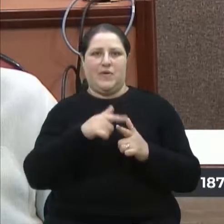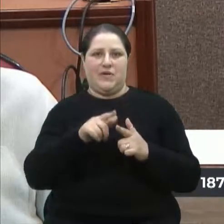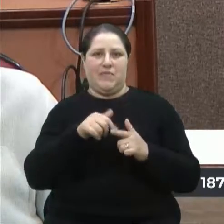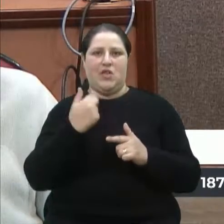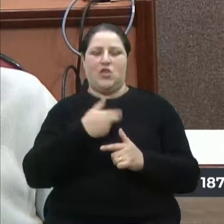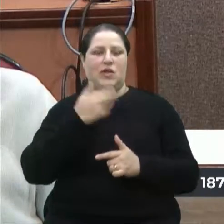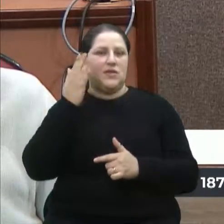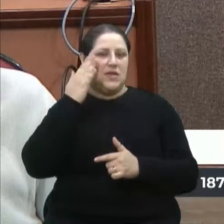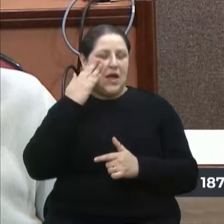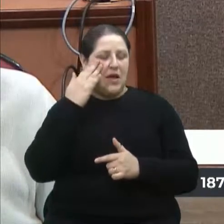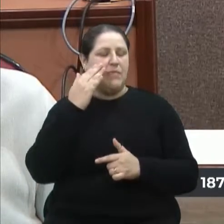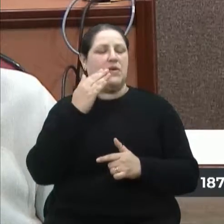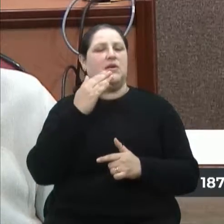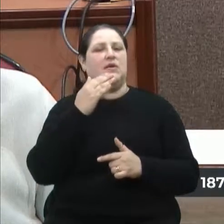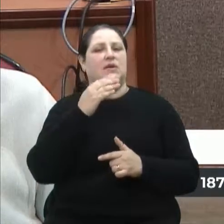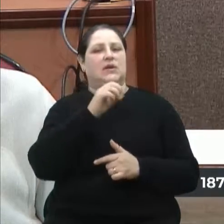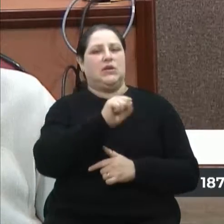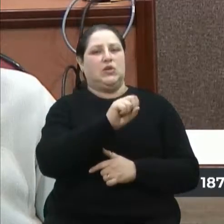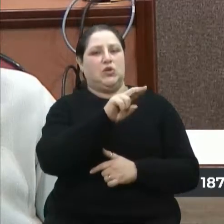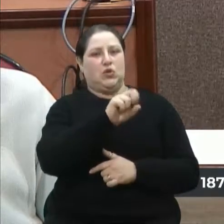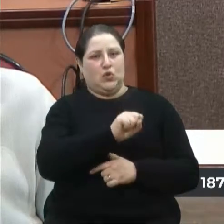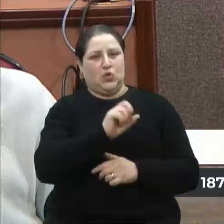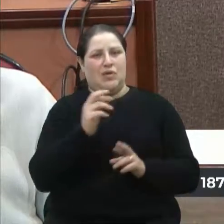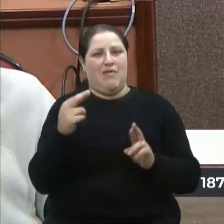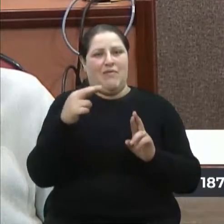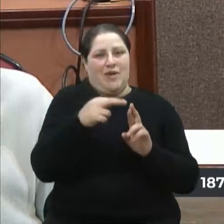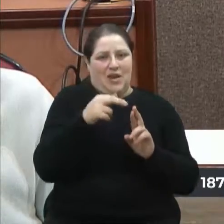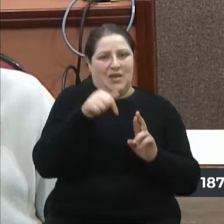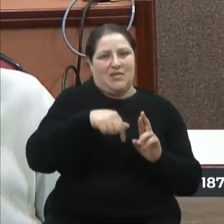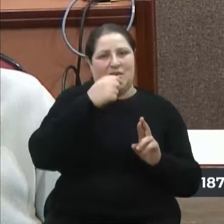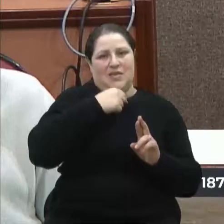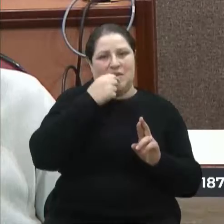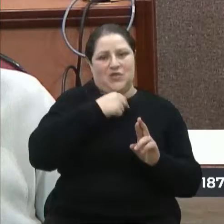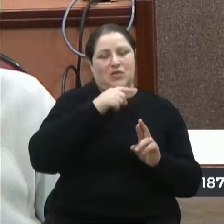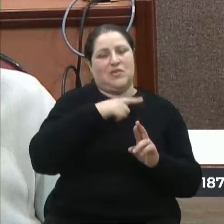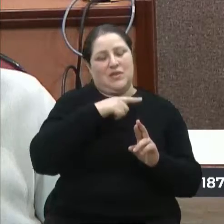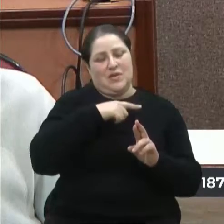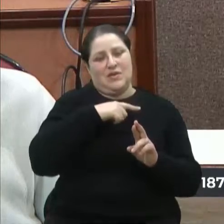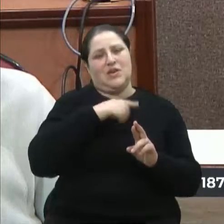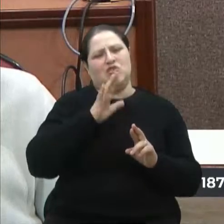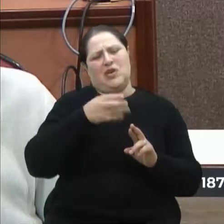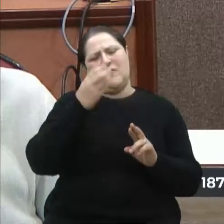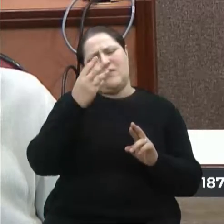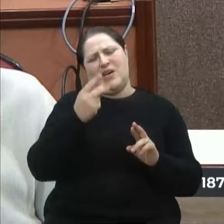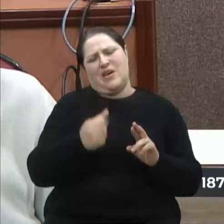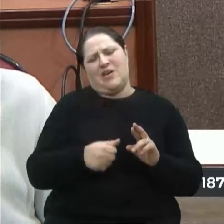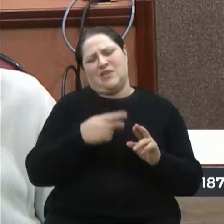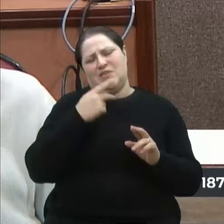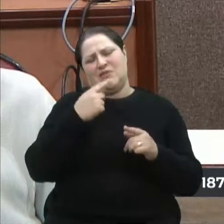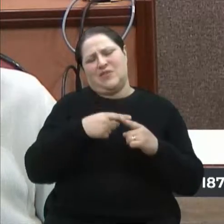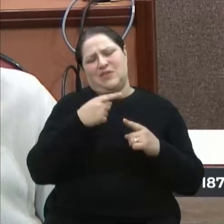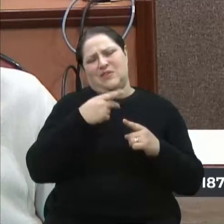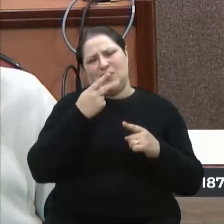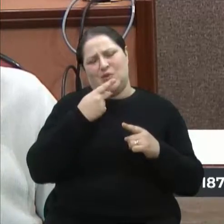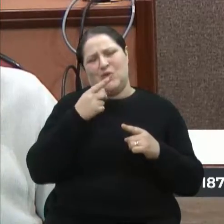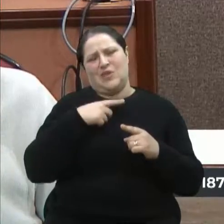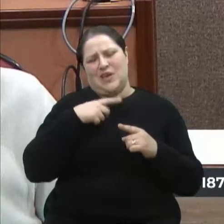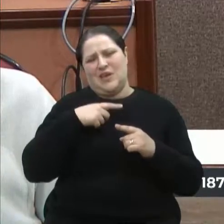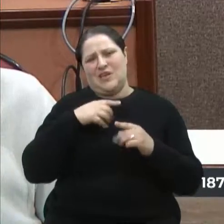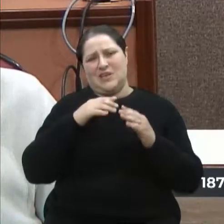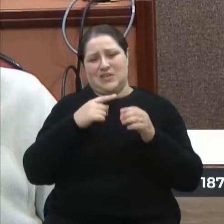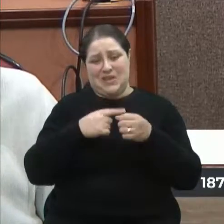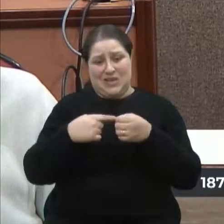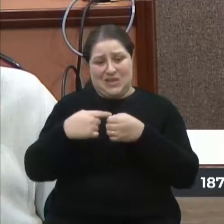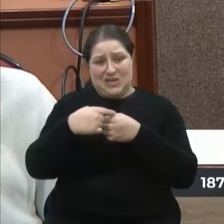que o sistema de saúde pública é referência, né? O nosso em Caxias, falamos isso várias vezes, 49 municípios, né? 48